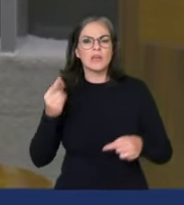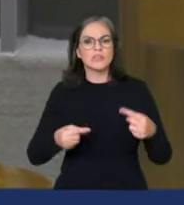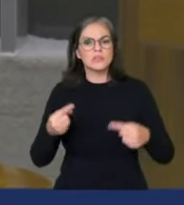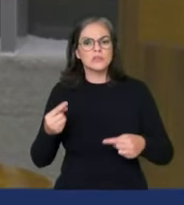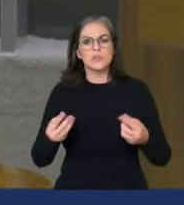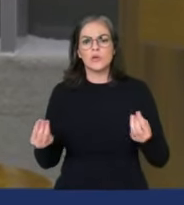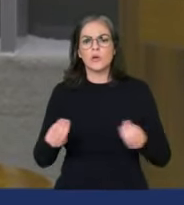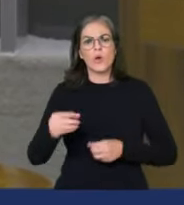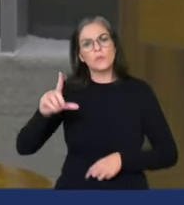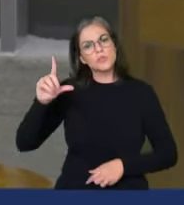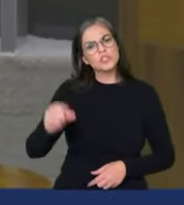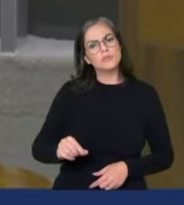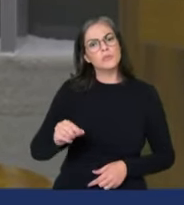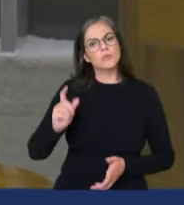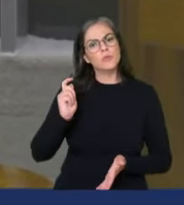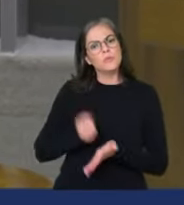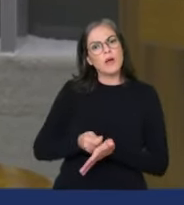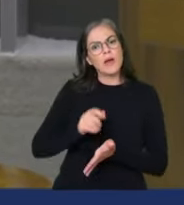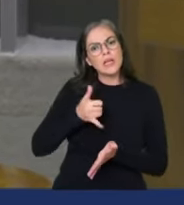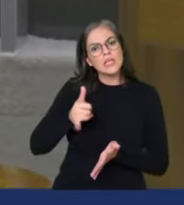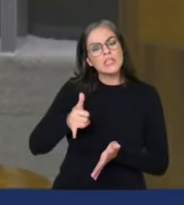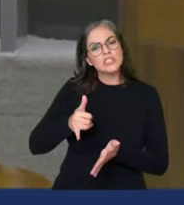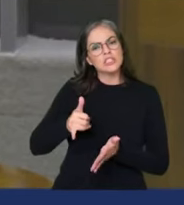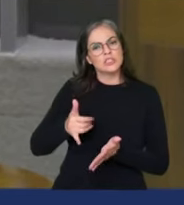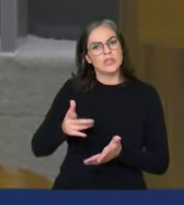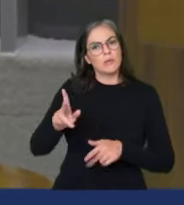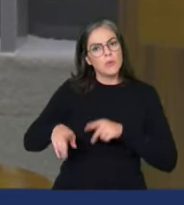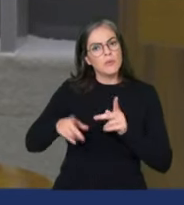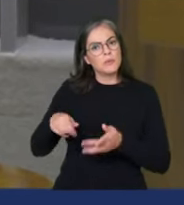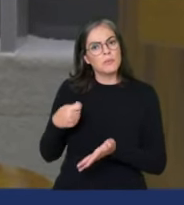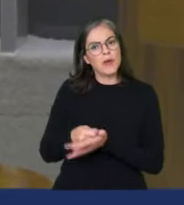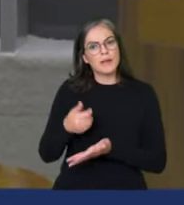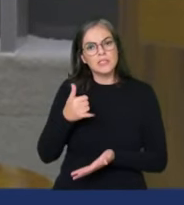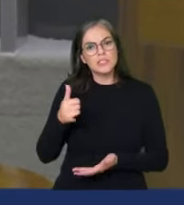tarifa de energia elétrica. E aí eu penso,